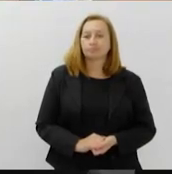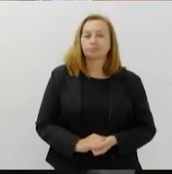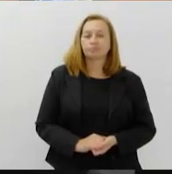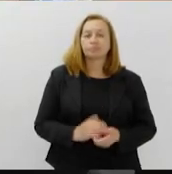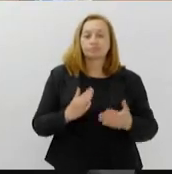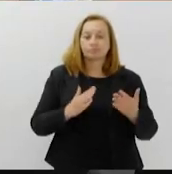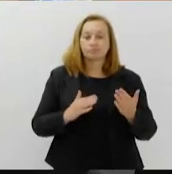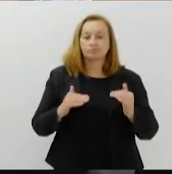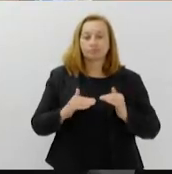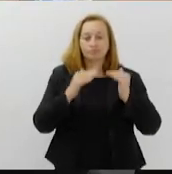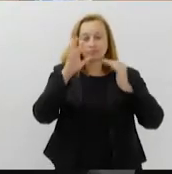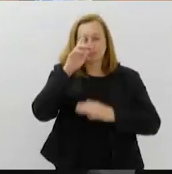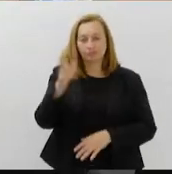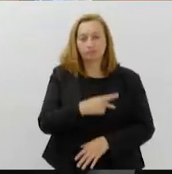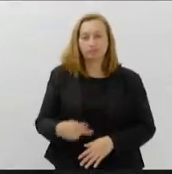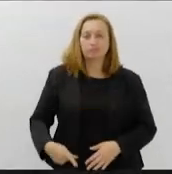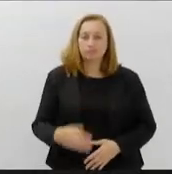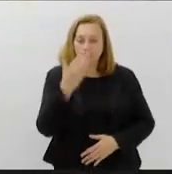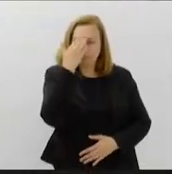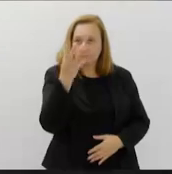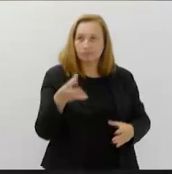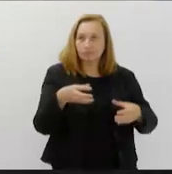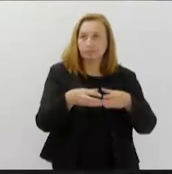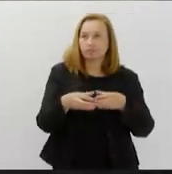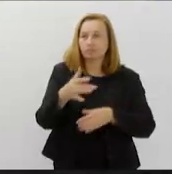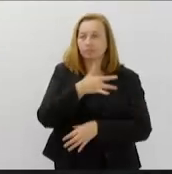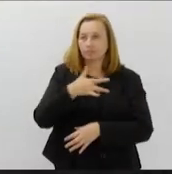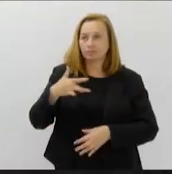Favorável, presidente. Muito obrigado. Pela Comissão de Saúde,